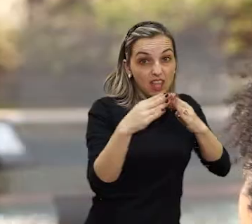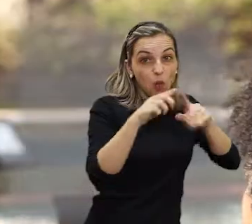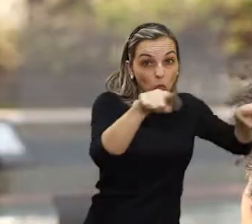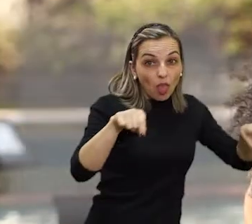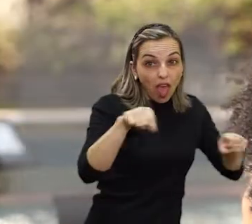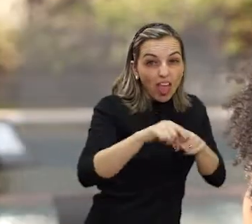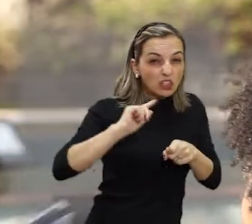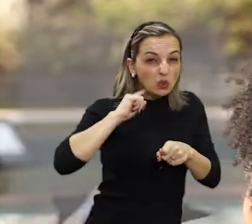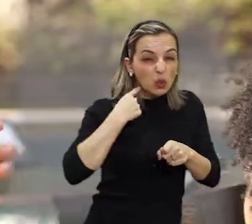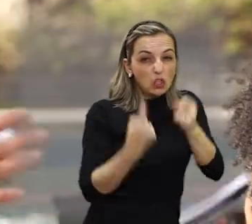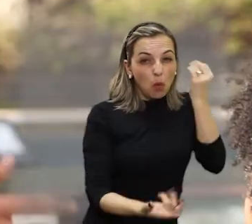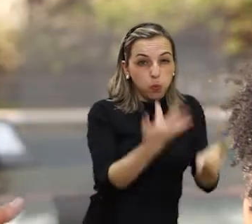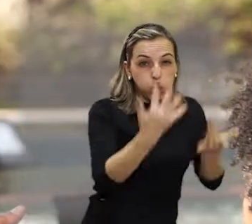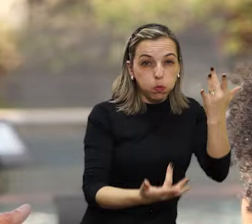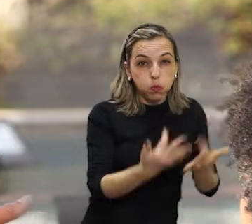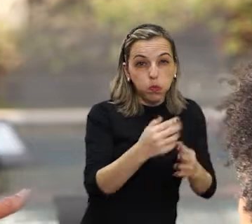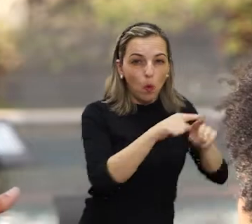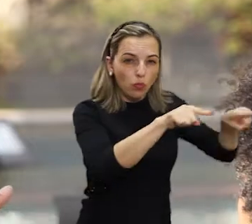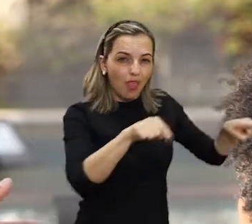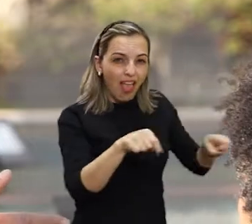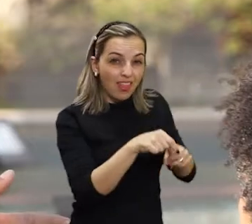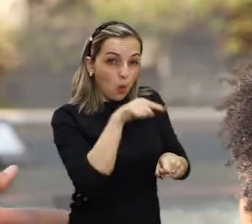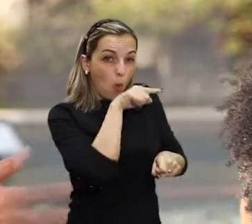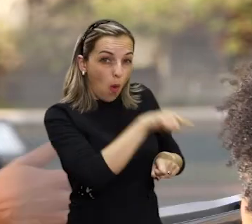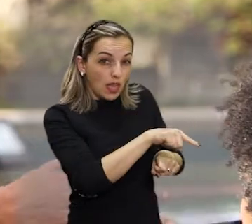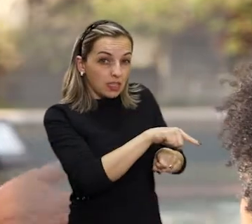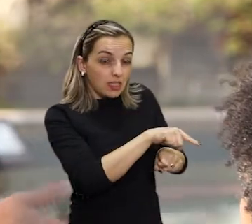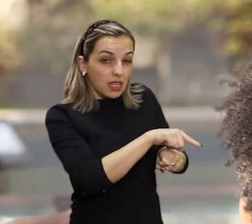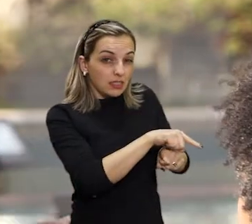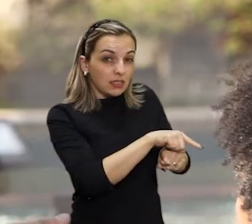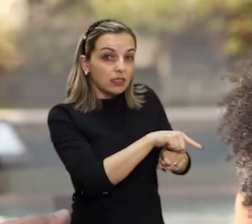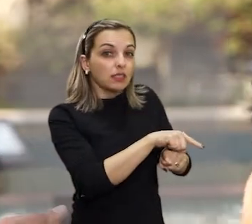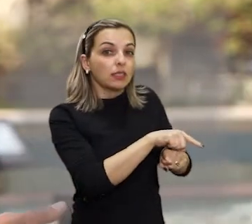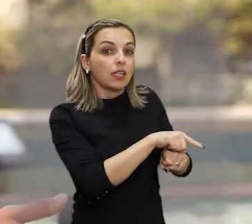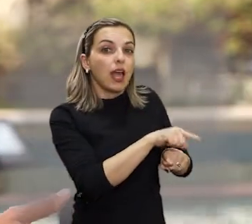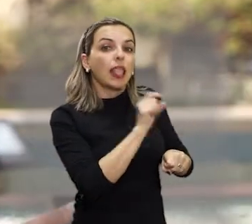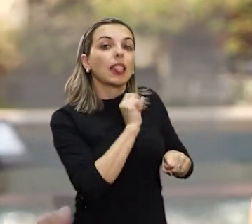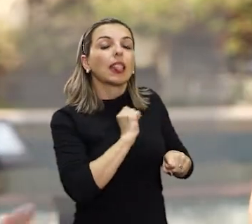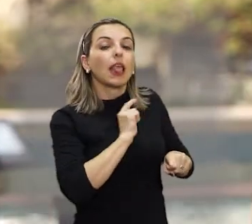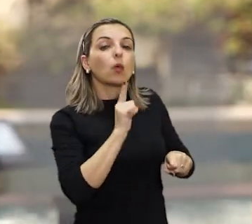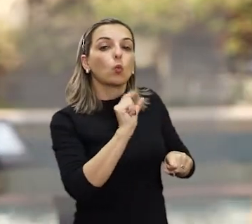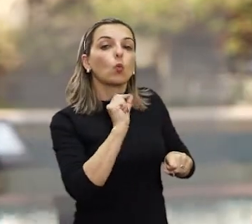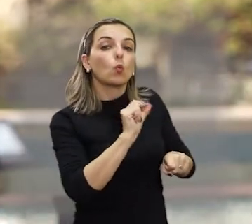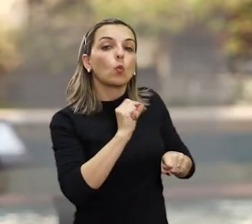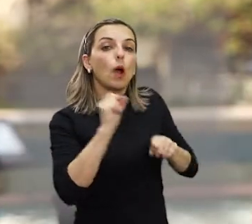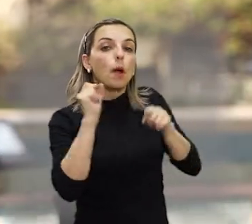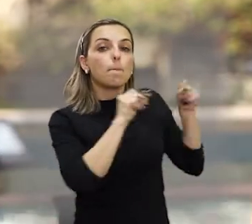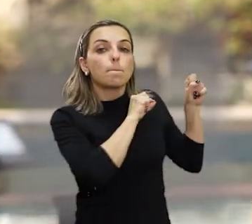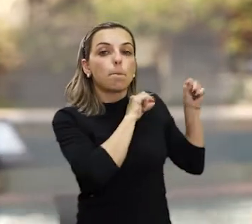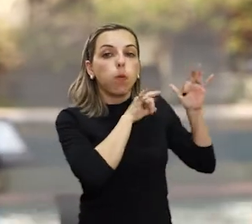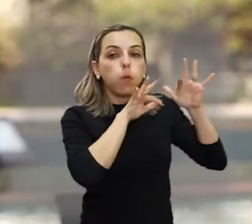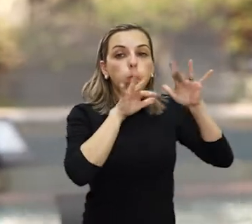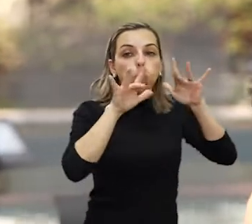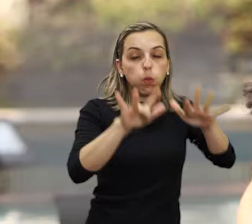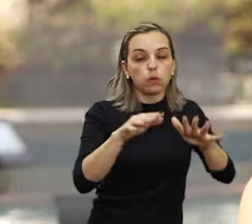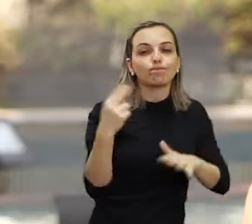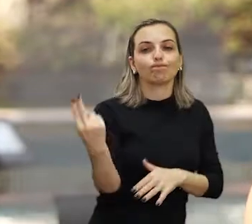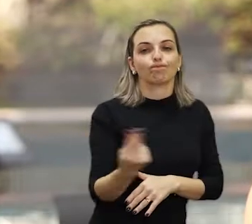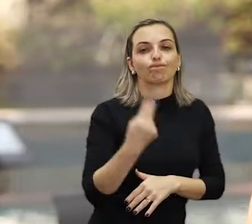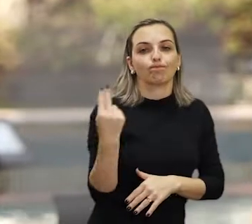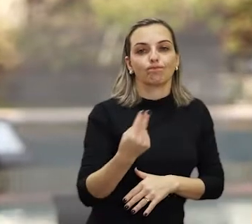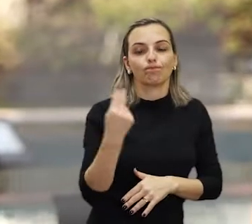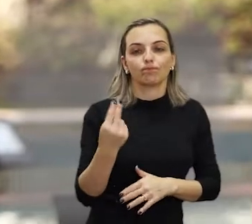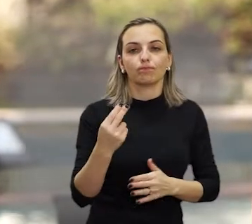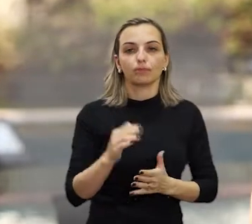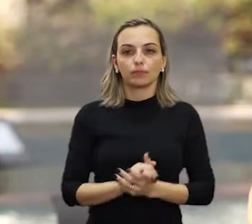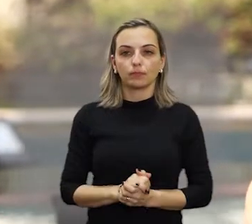divisas. Então, se o proprietário vizinho, se eu não fez a manutenção e ali pegou fogo, né, o fogo não consegue se propagar para a sua propriedade, porque tem